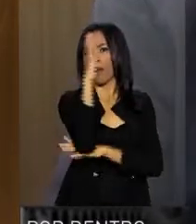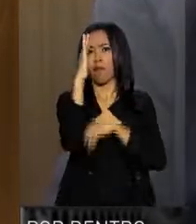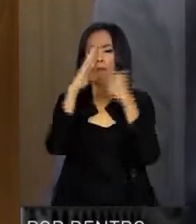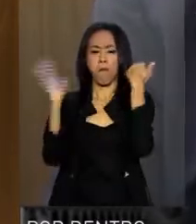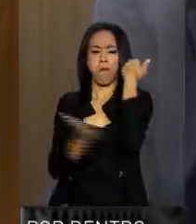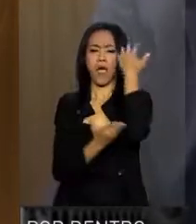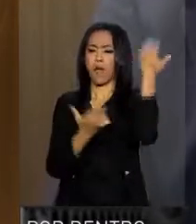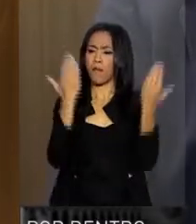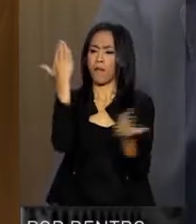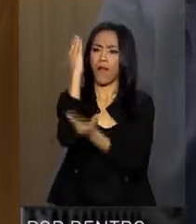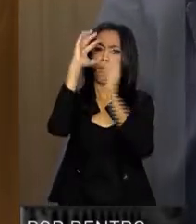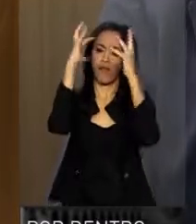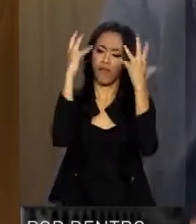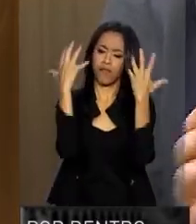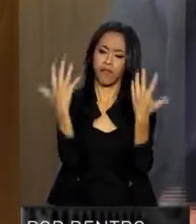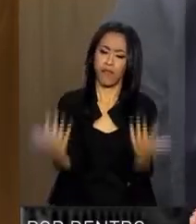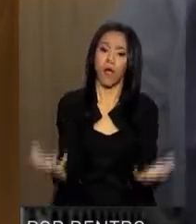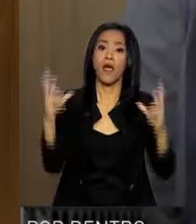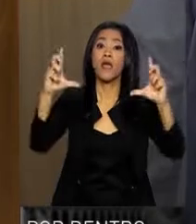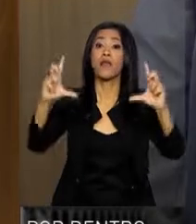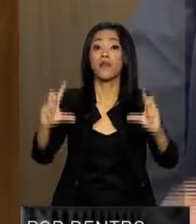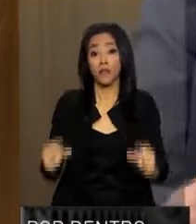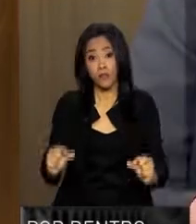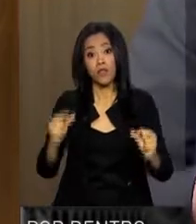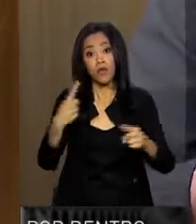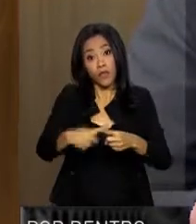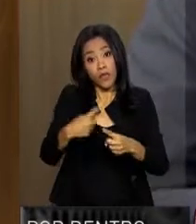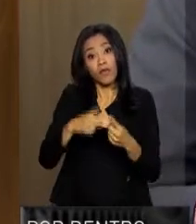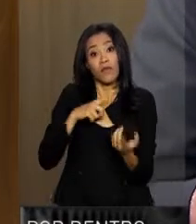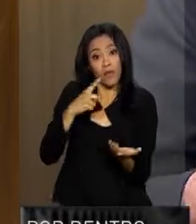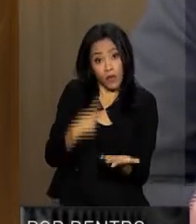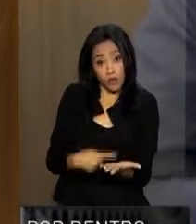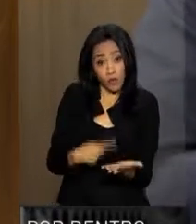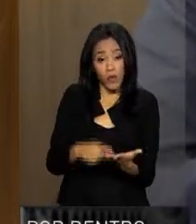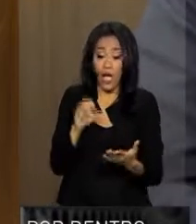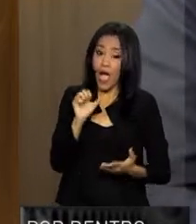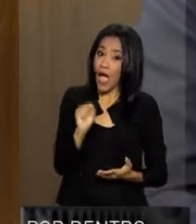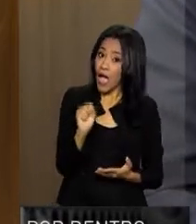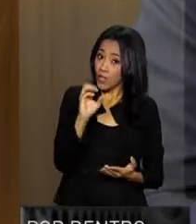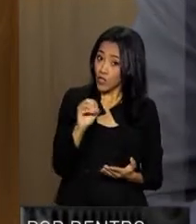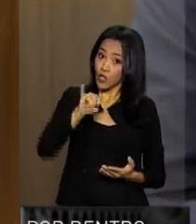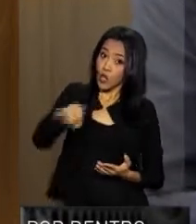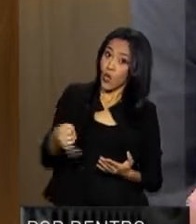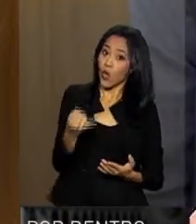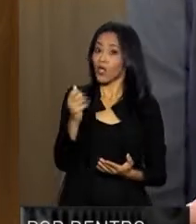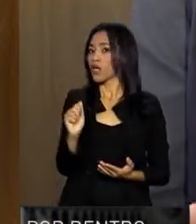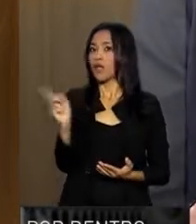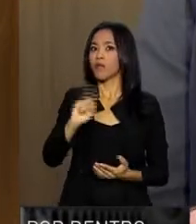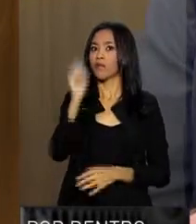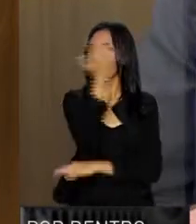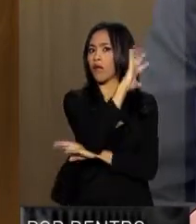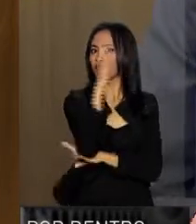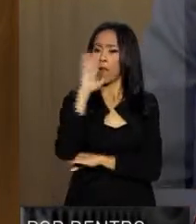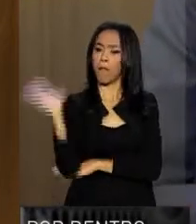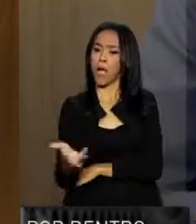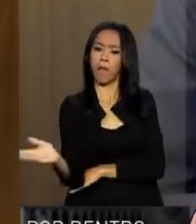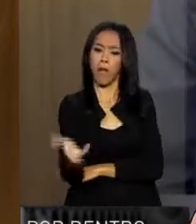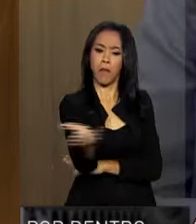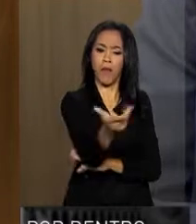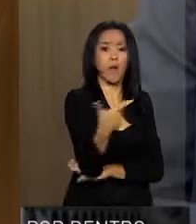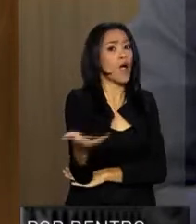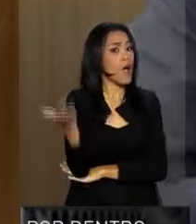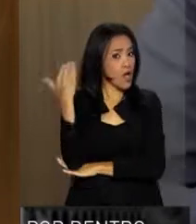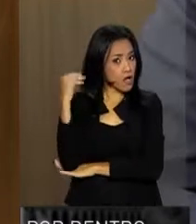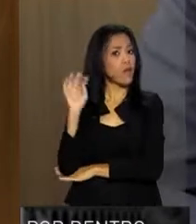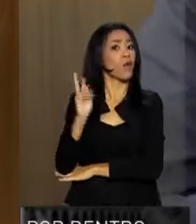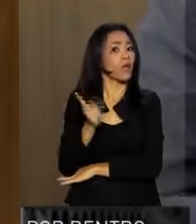nessas áreas que foi feito o acordo a soja não tá mais desmatam na amazônia como desmatou anteriormente